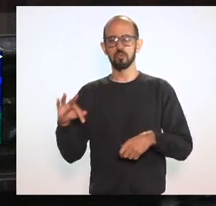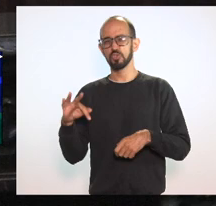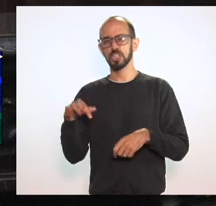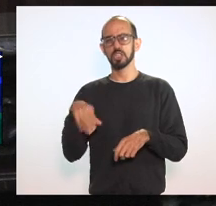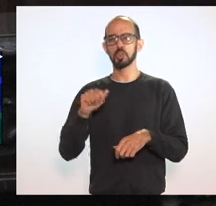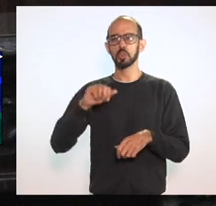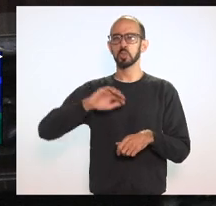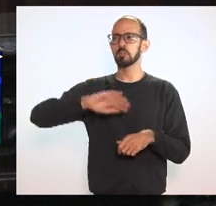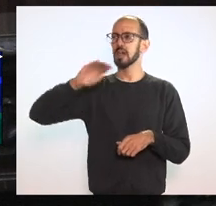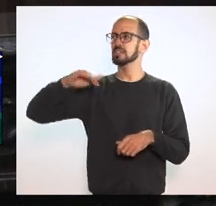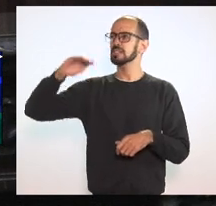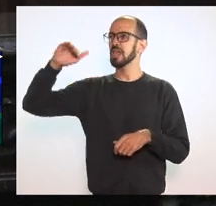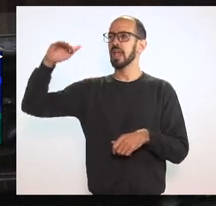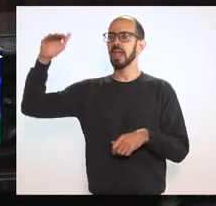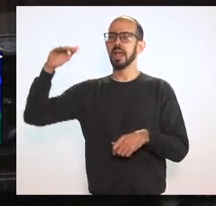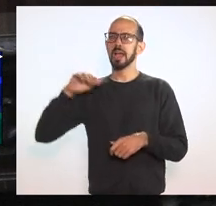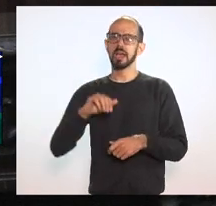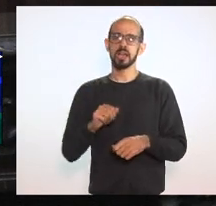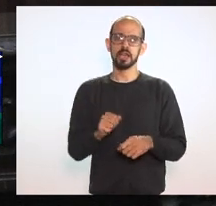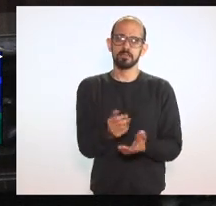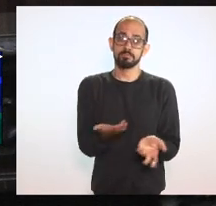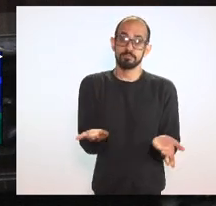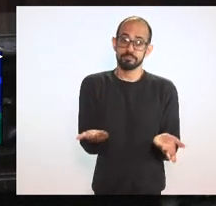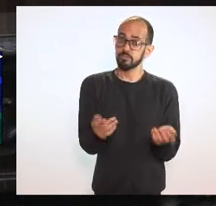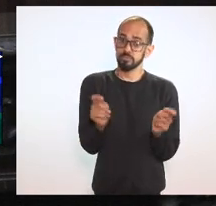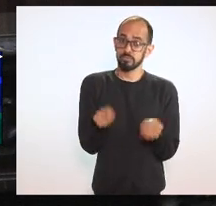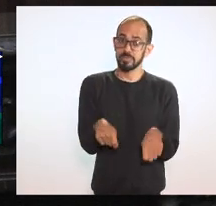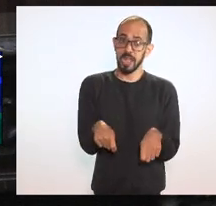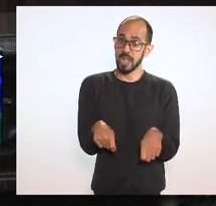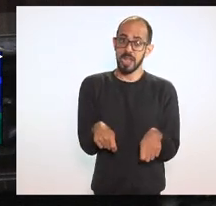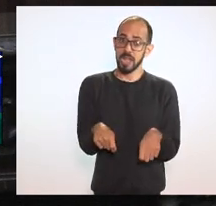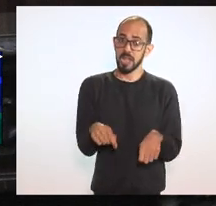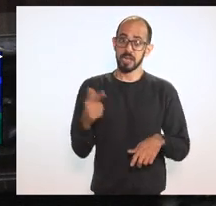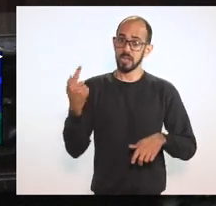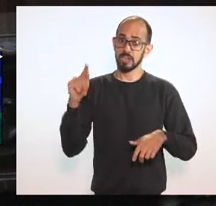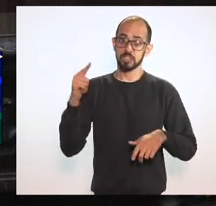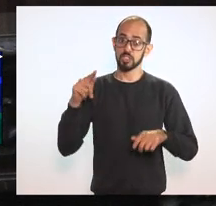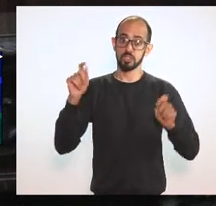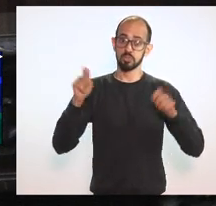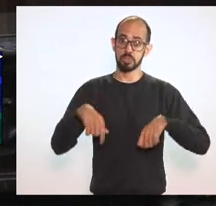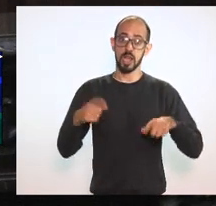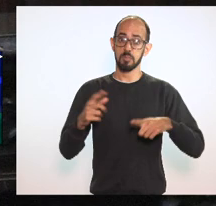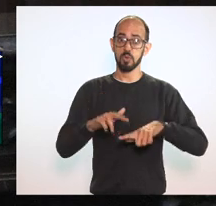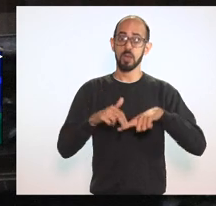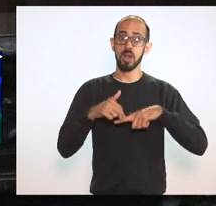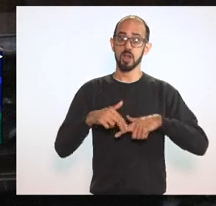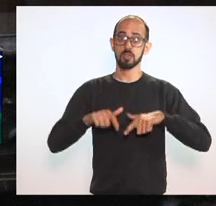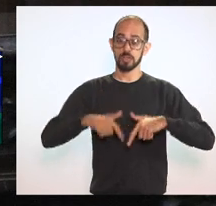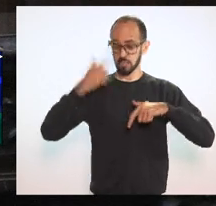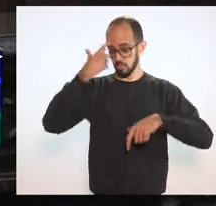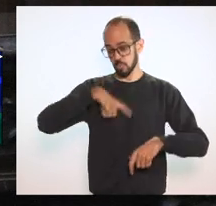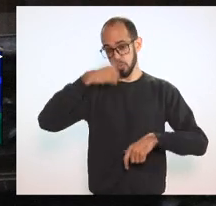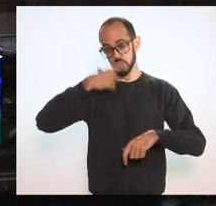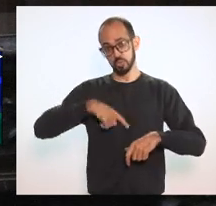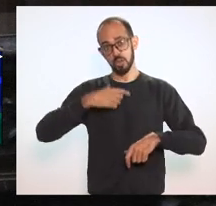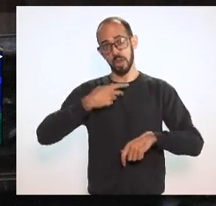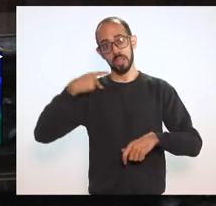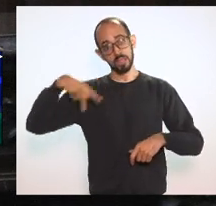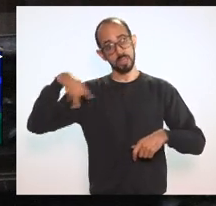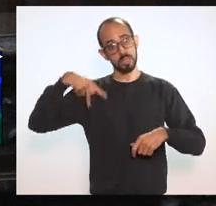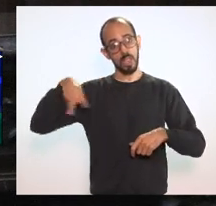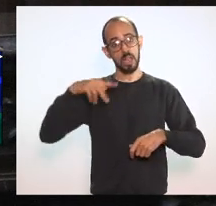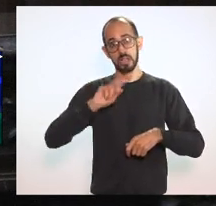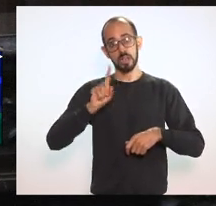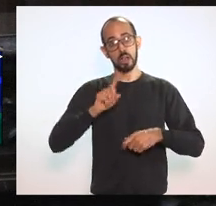serrana o governador não tem como garantir isso Diante da sua postura até agora de negacionismo